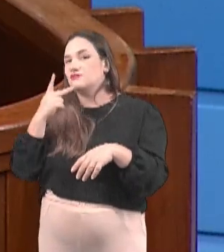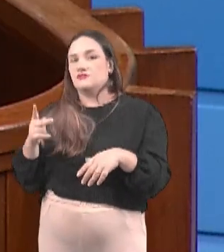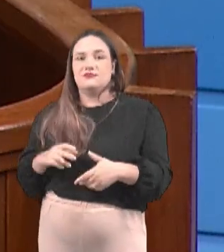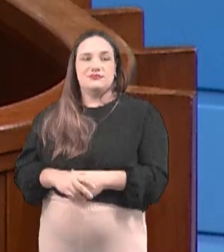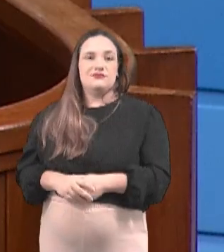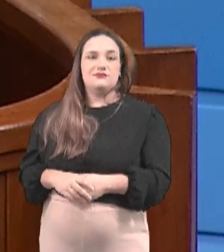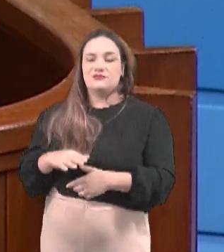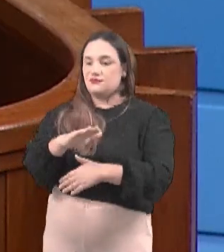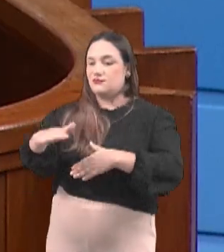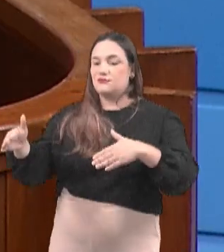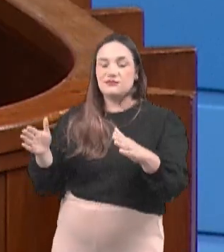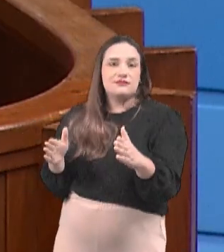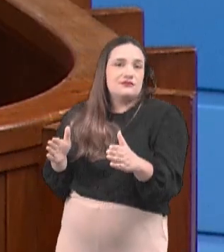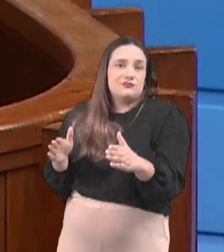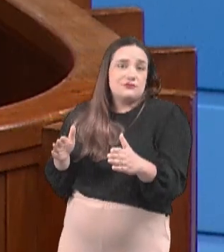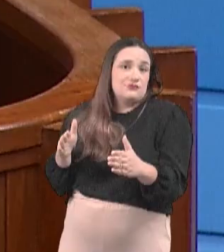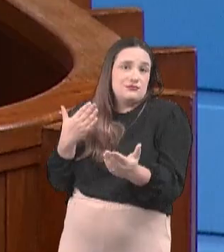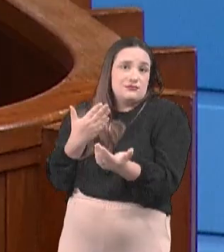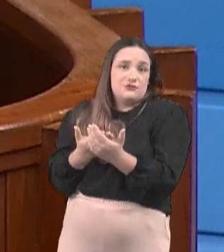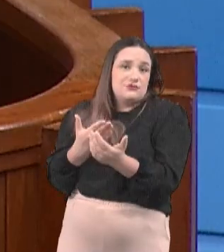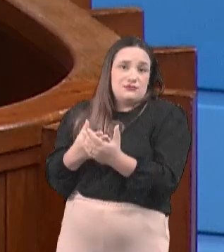crianças da educação especial.